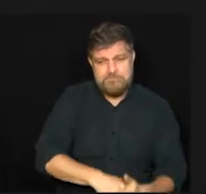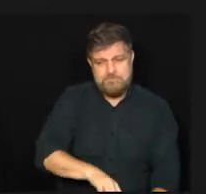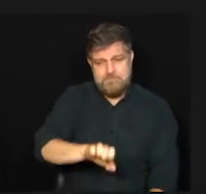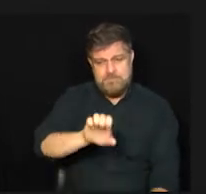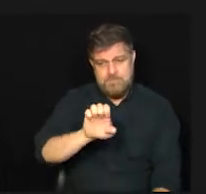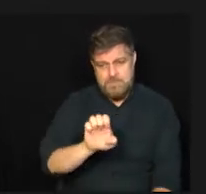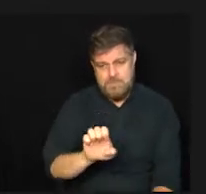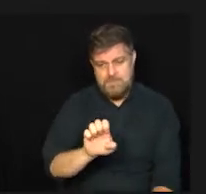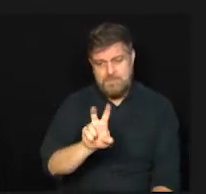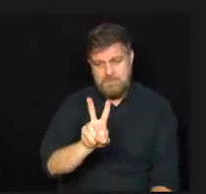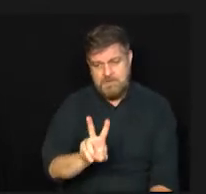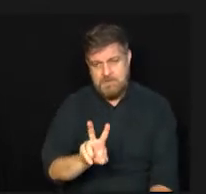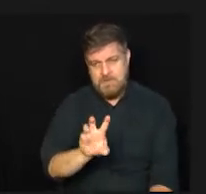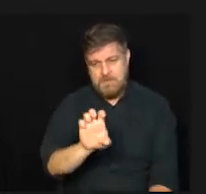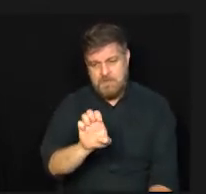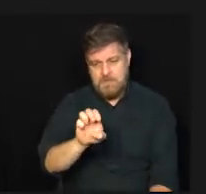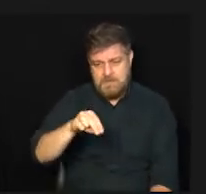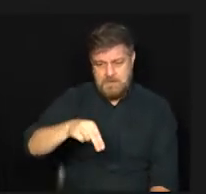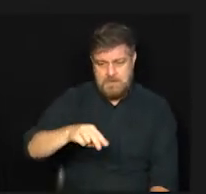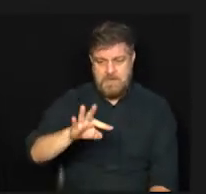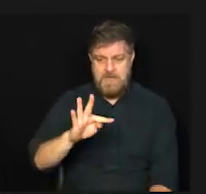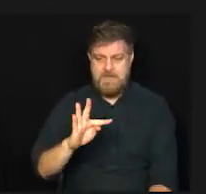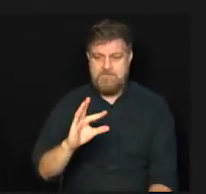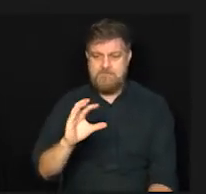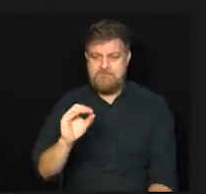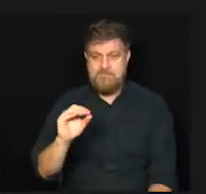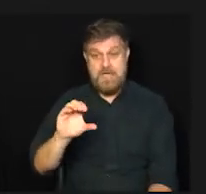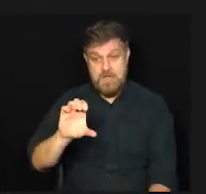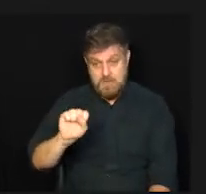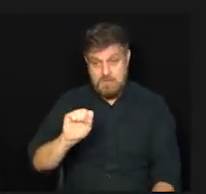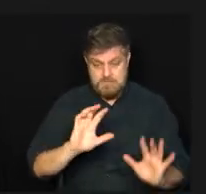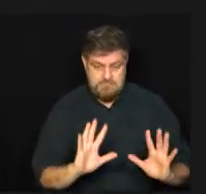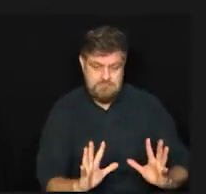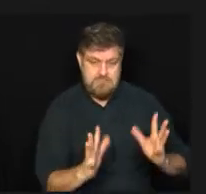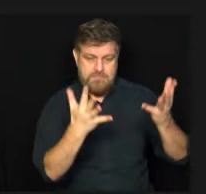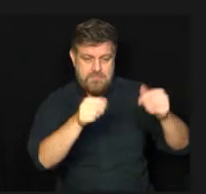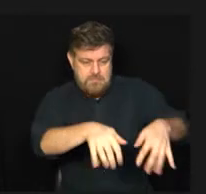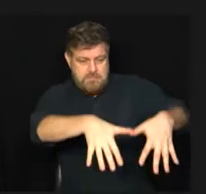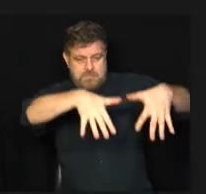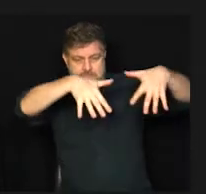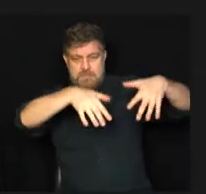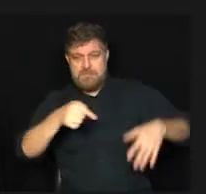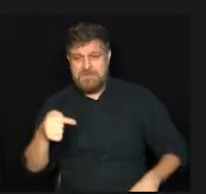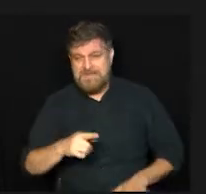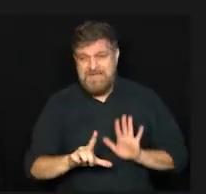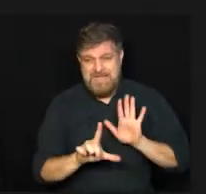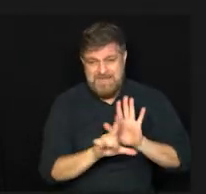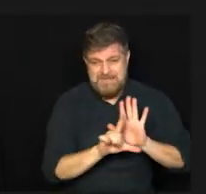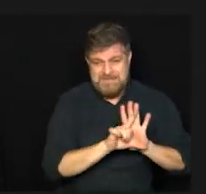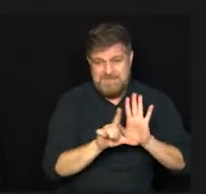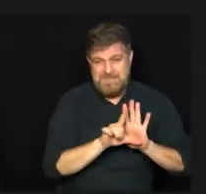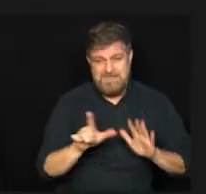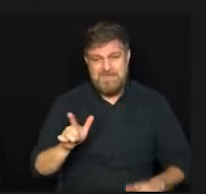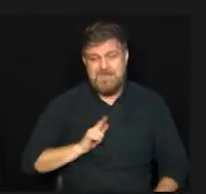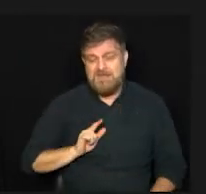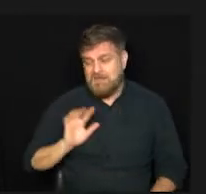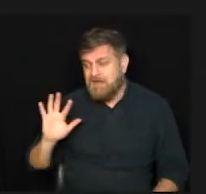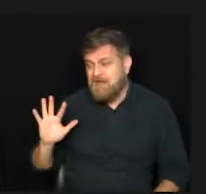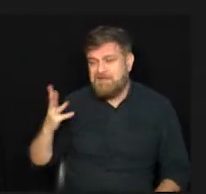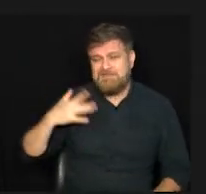fazer ela acontecer. Essa lei de eventos, na verdade, vai acabar com alguns absurdos que nós temos aqui